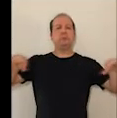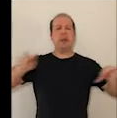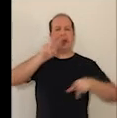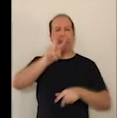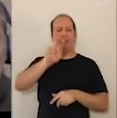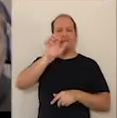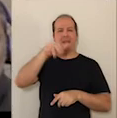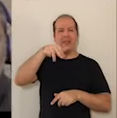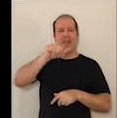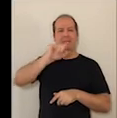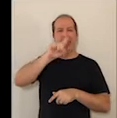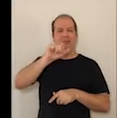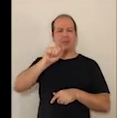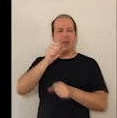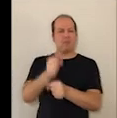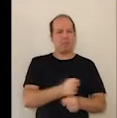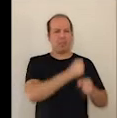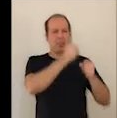localidades de Veneza.